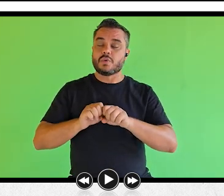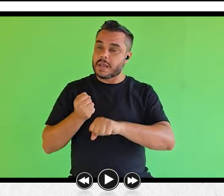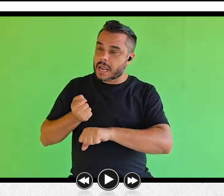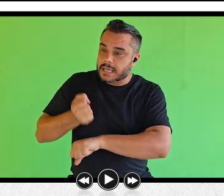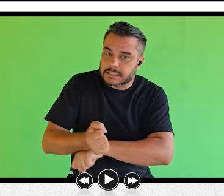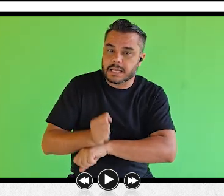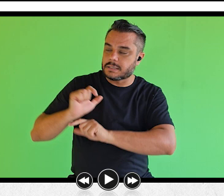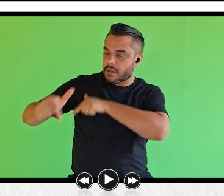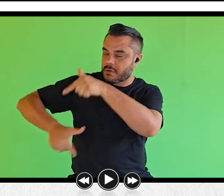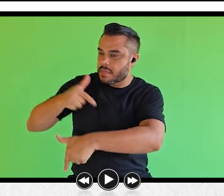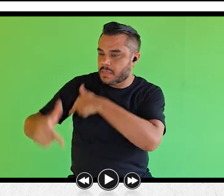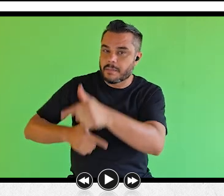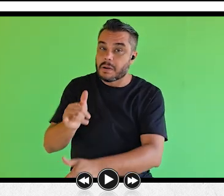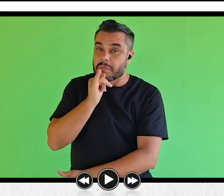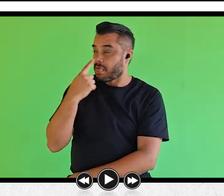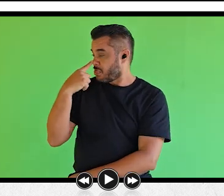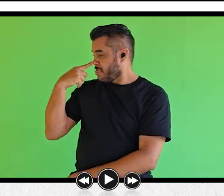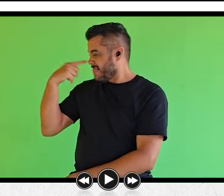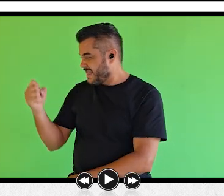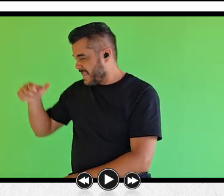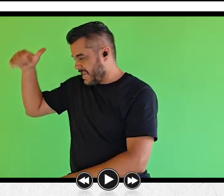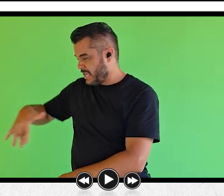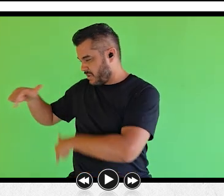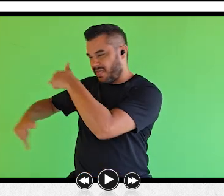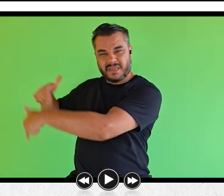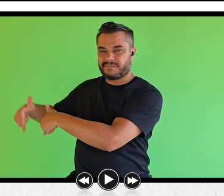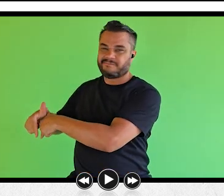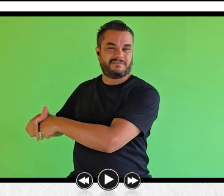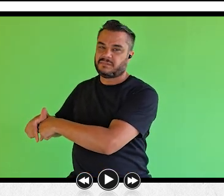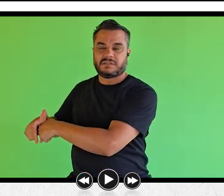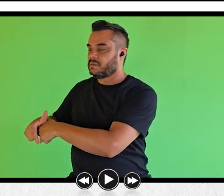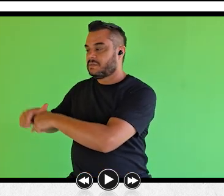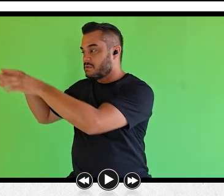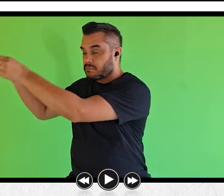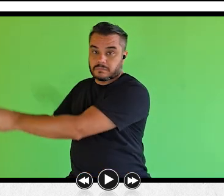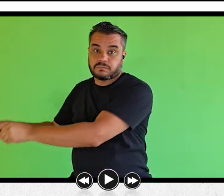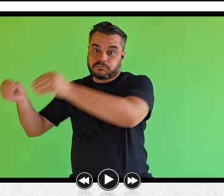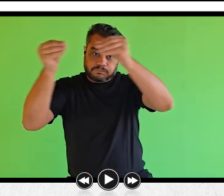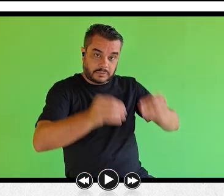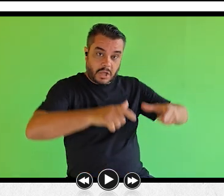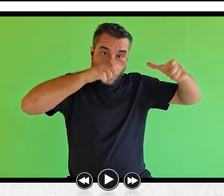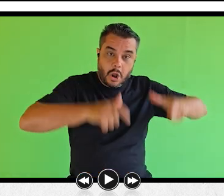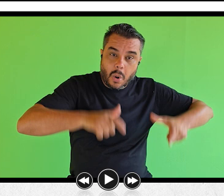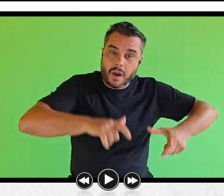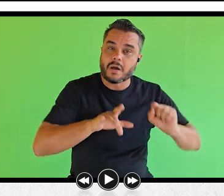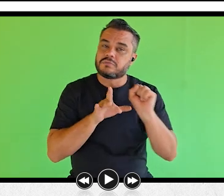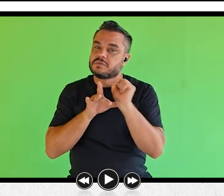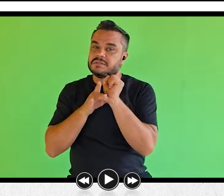Eles devem trabalhar em locais que garantam, né, essa segurança, esse respeito ao trabalho que eles